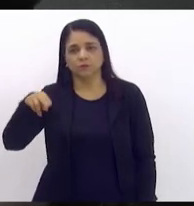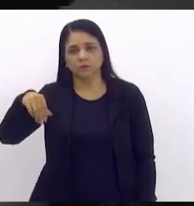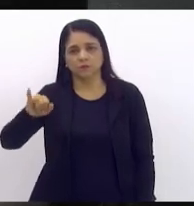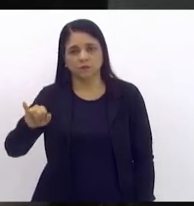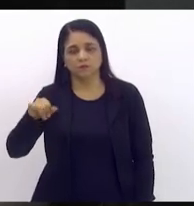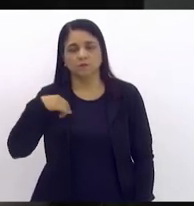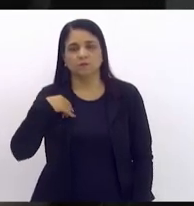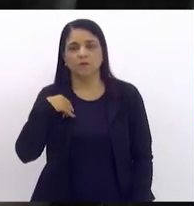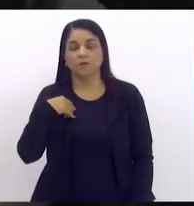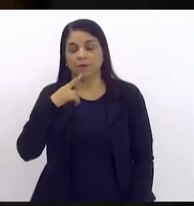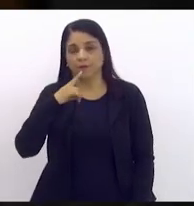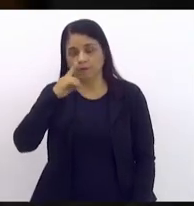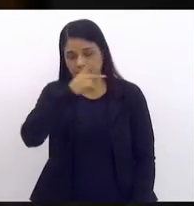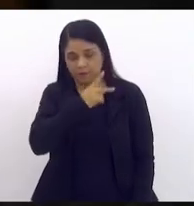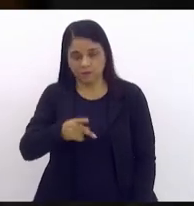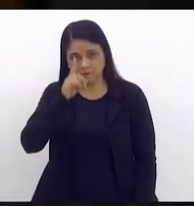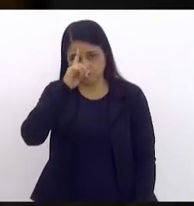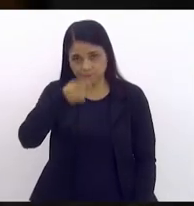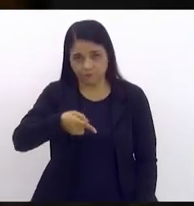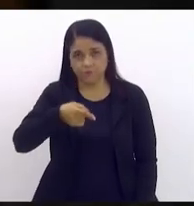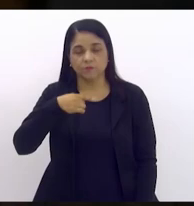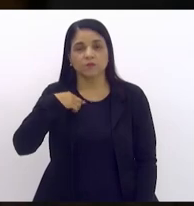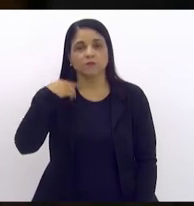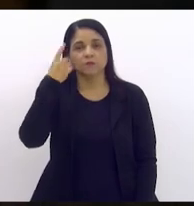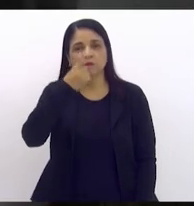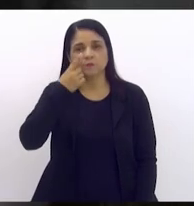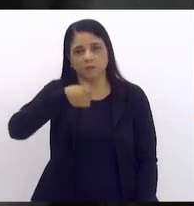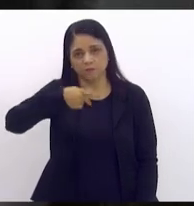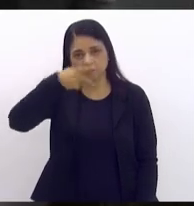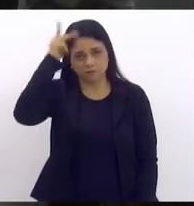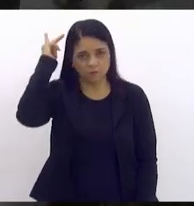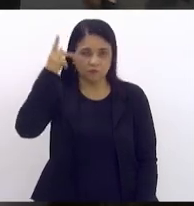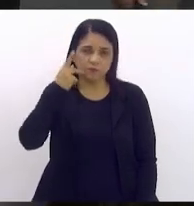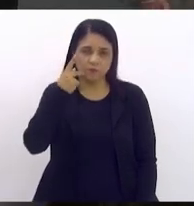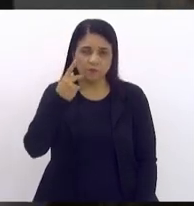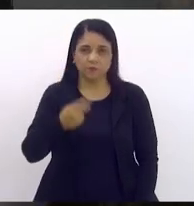relatoria especial o nobre deputado Luiz Paulo.